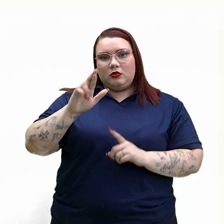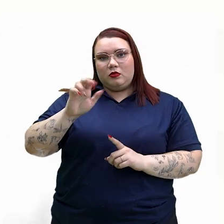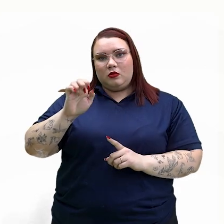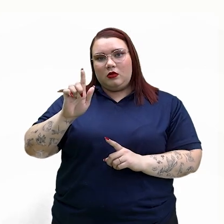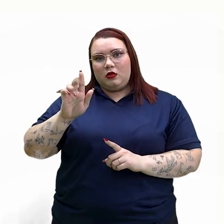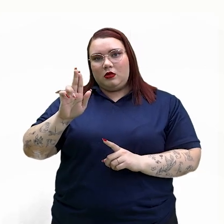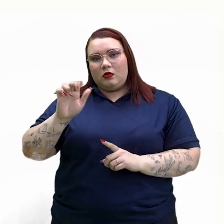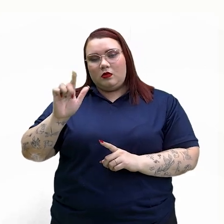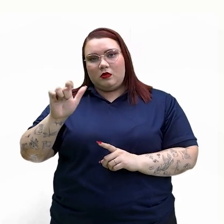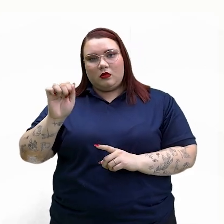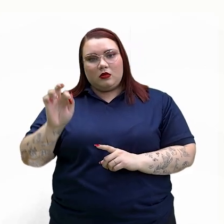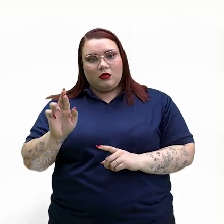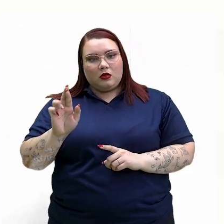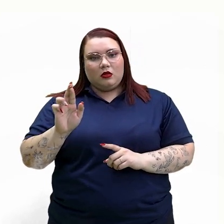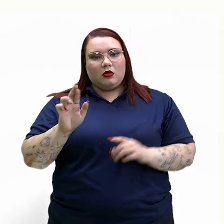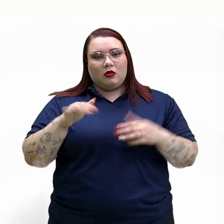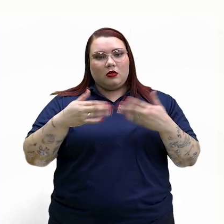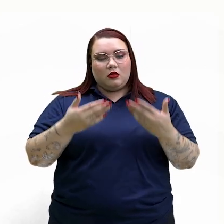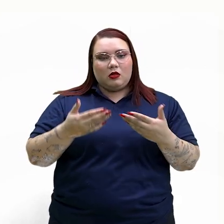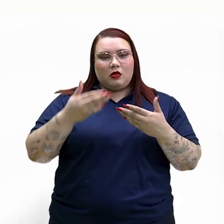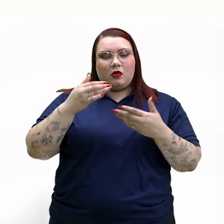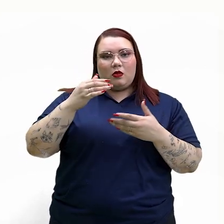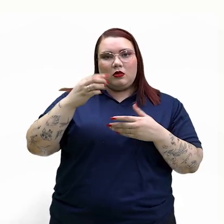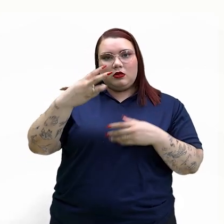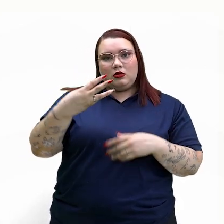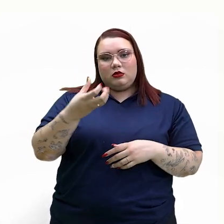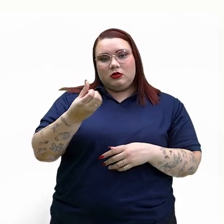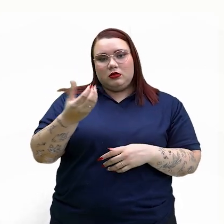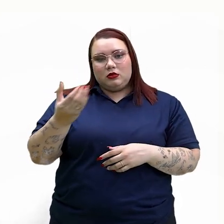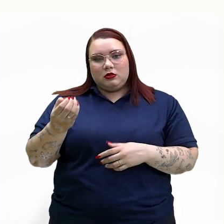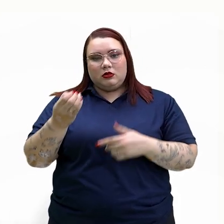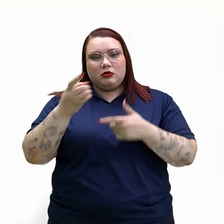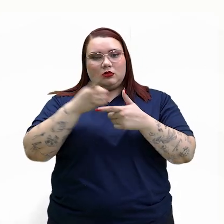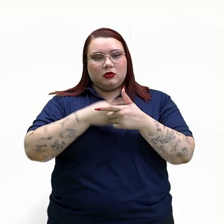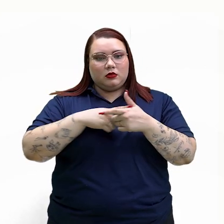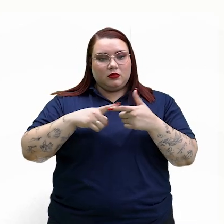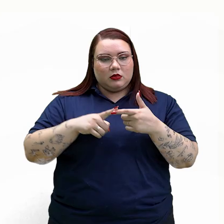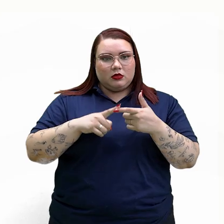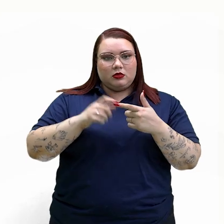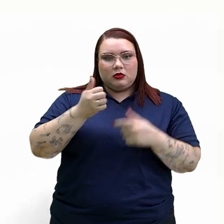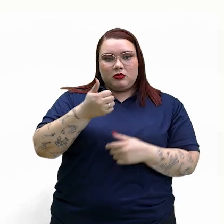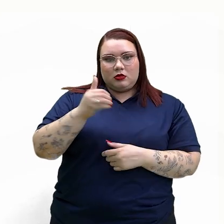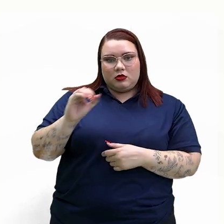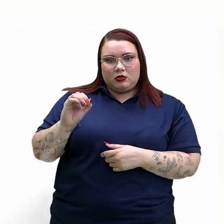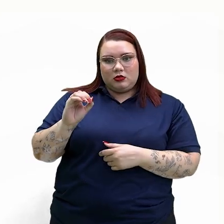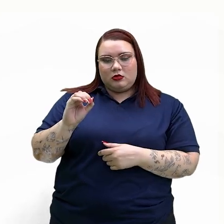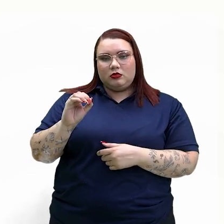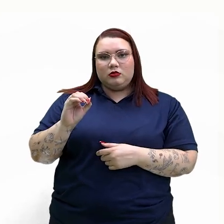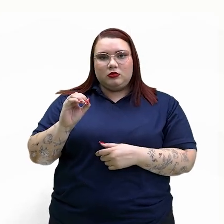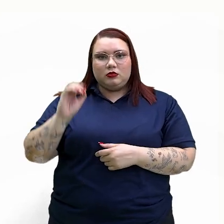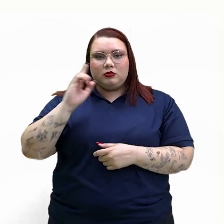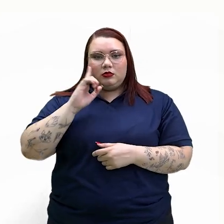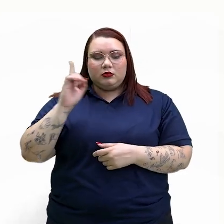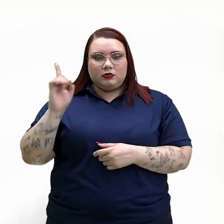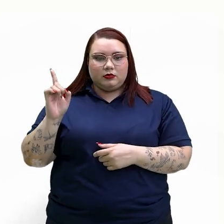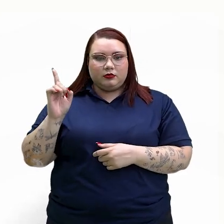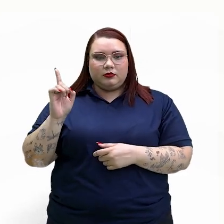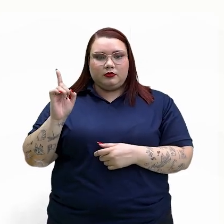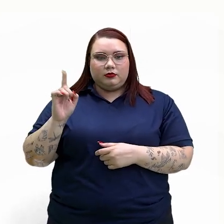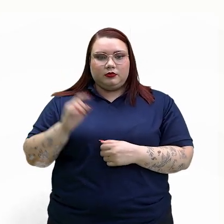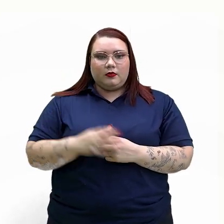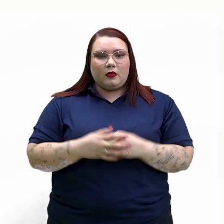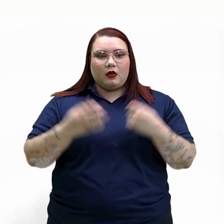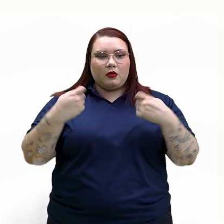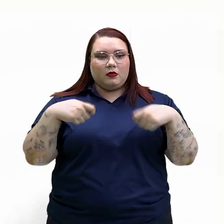o que eu vou fazer? Basta dividir pelo número de lados. Que nesse caso, eu tenho